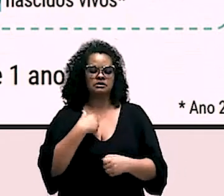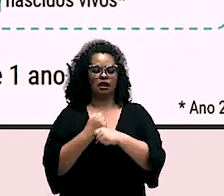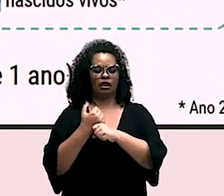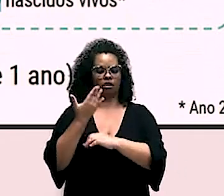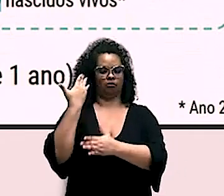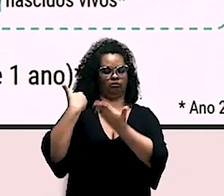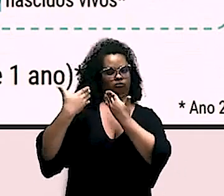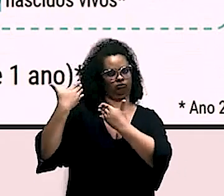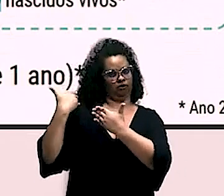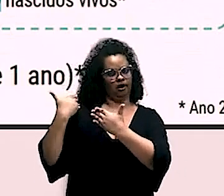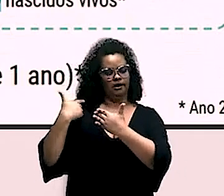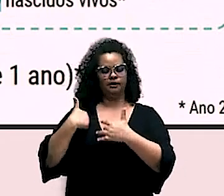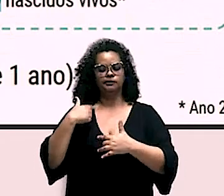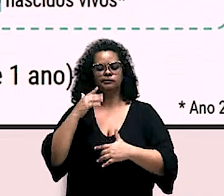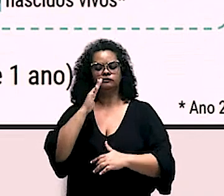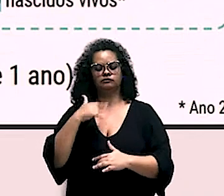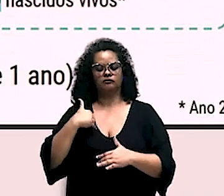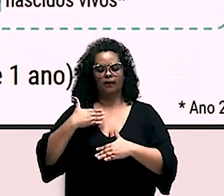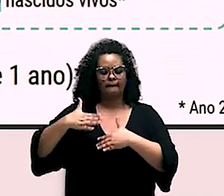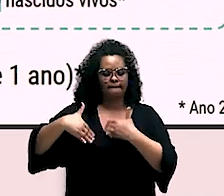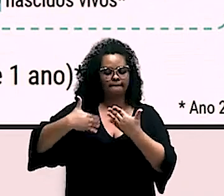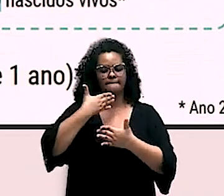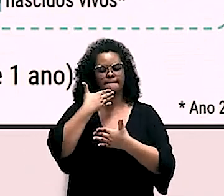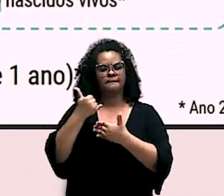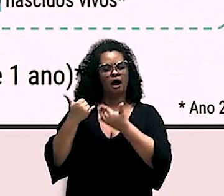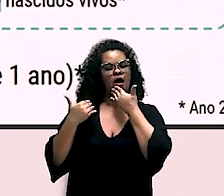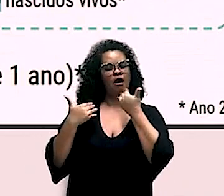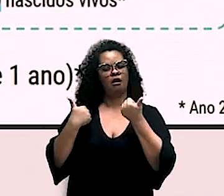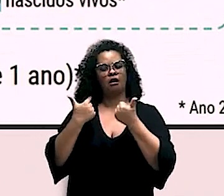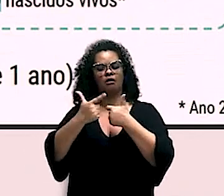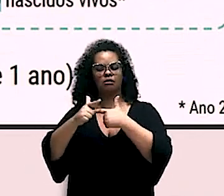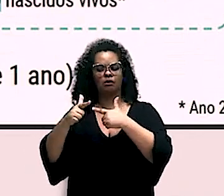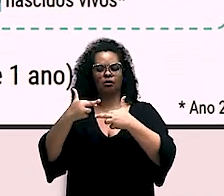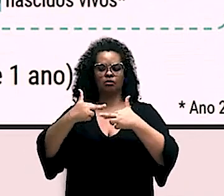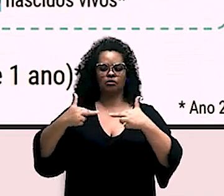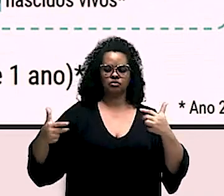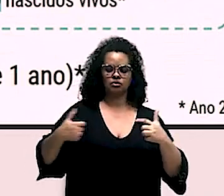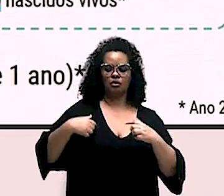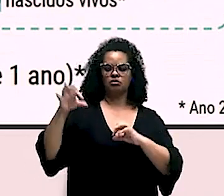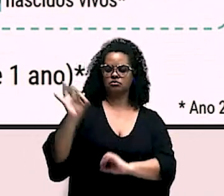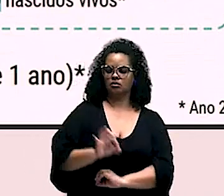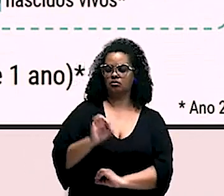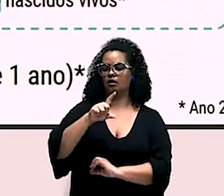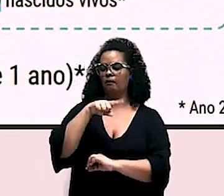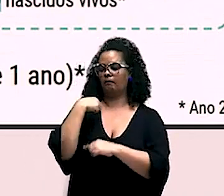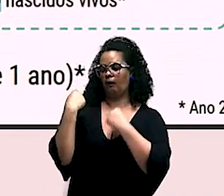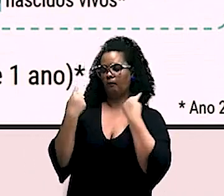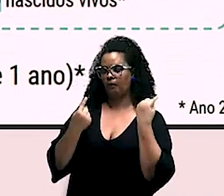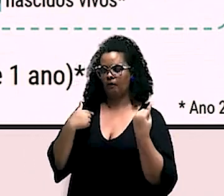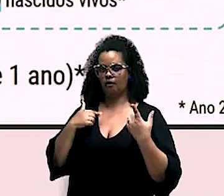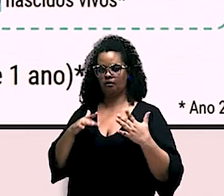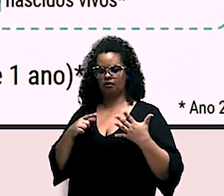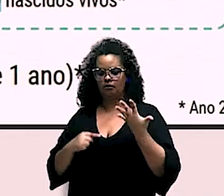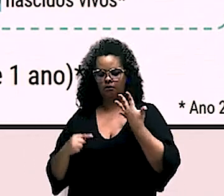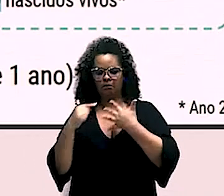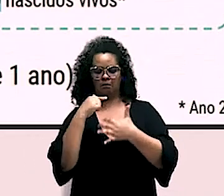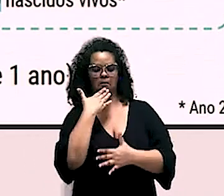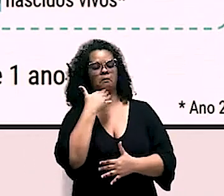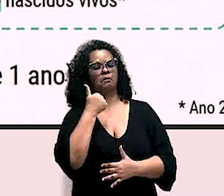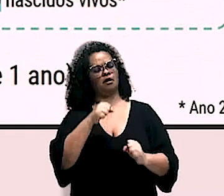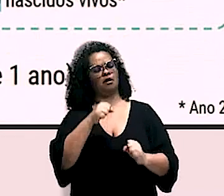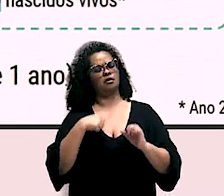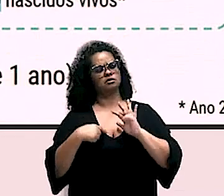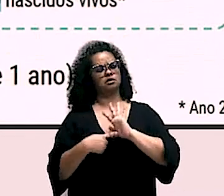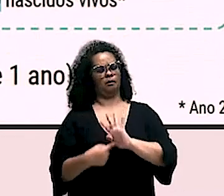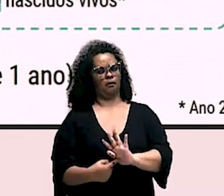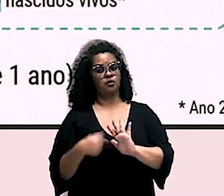Brasil foi gradativamente melhorando as taxas de mortalidade, né? Os indicadores apresentam a melhora, sim, das